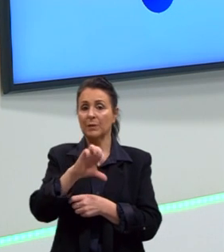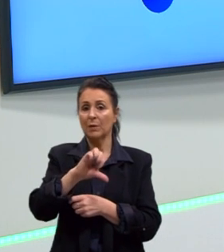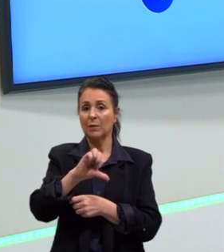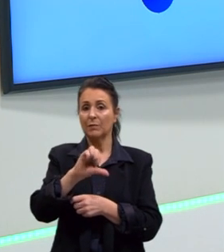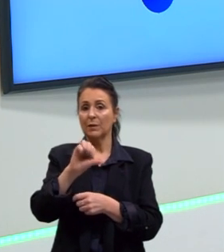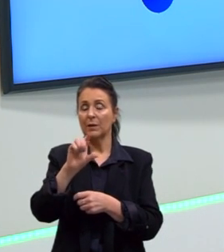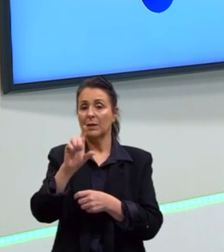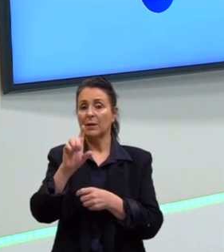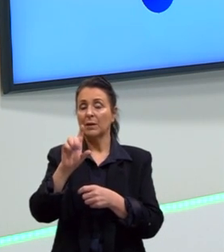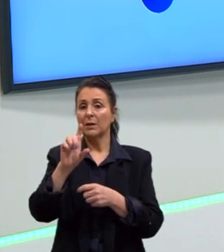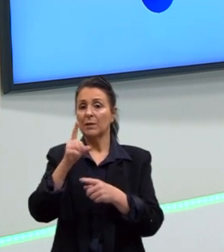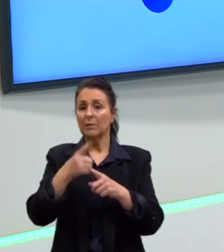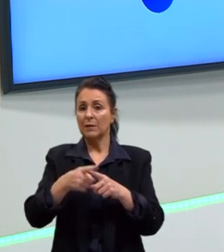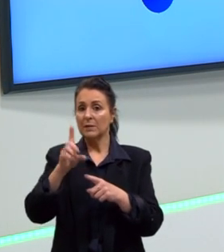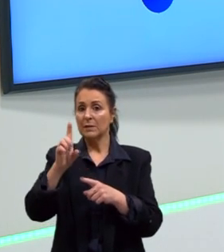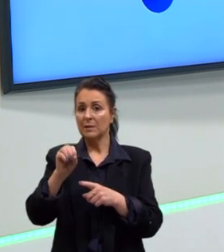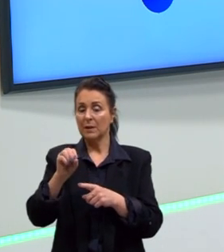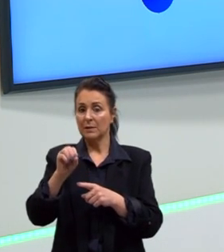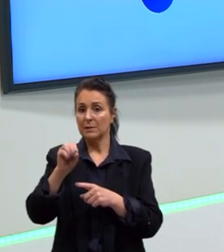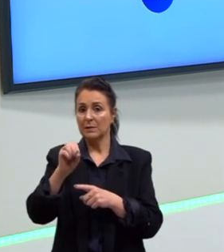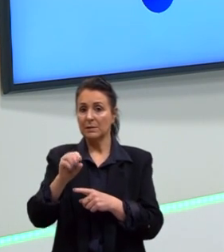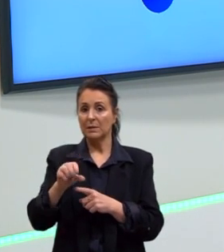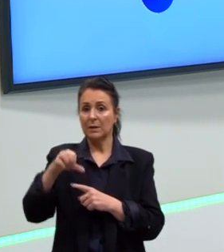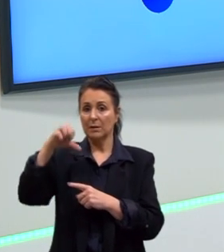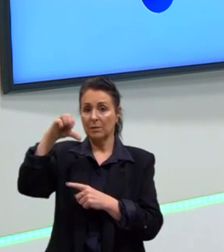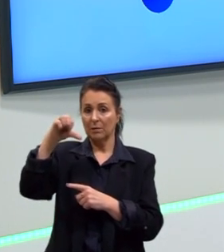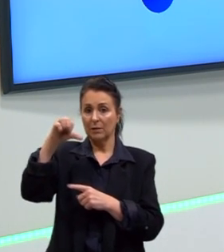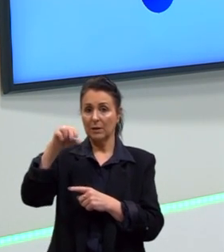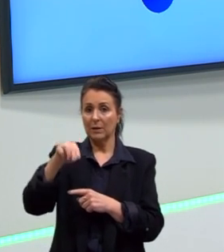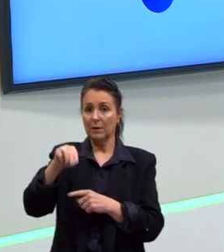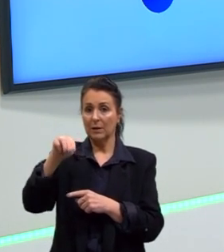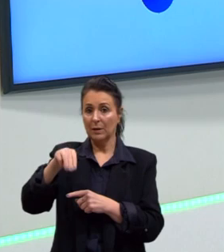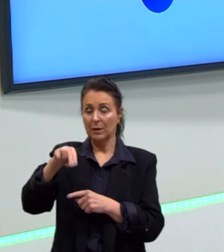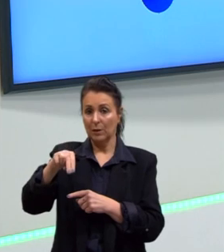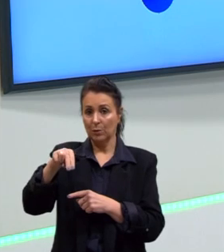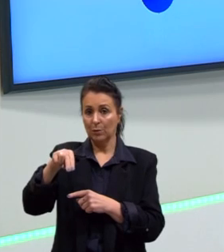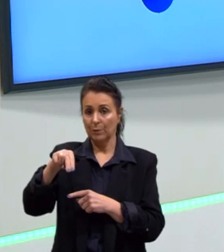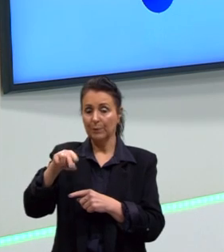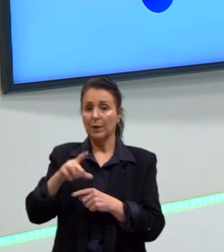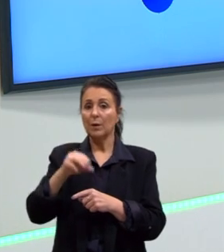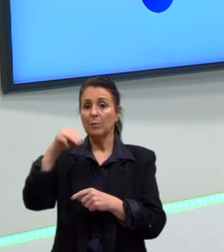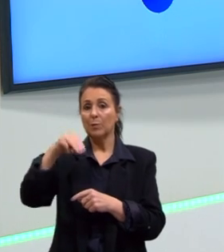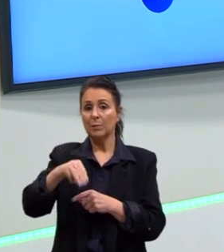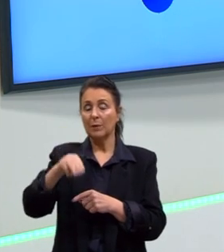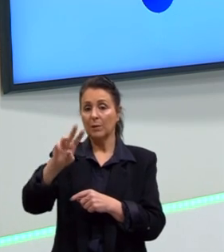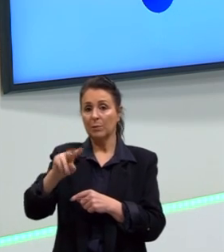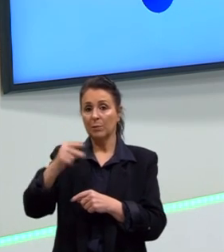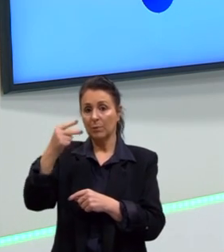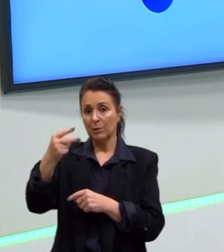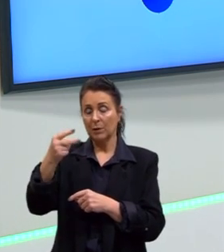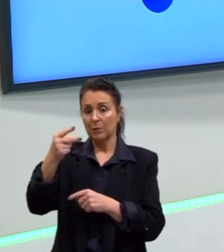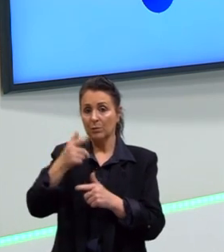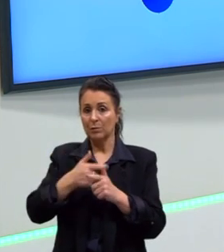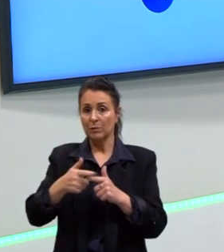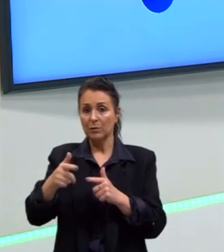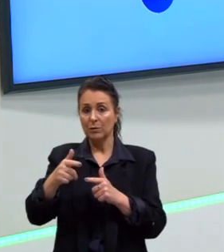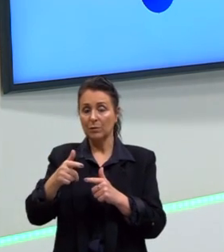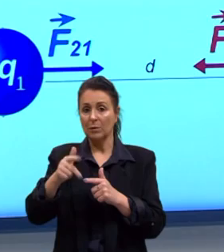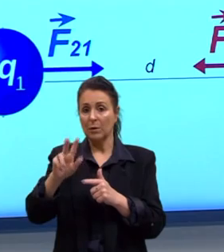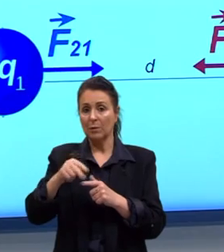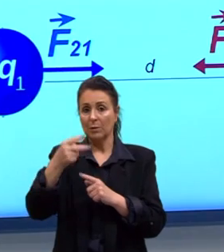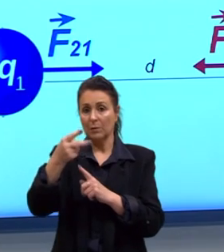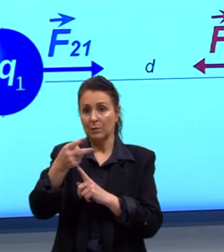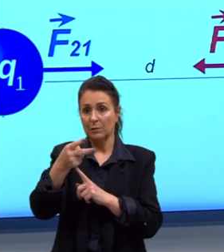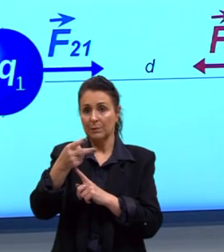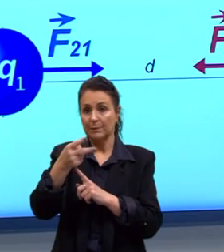9 vezes 10 elevado na na Oi Newton newton por metro ao quadrado dividido por clube ao quadrado tá